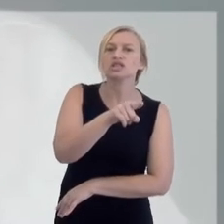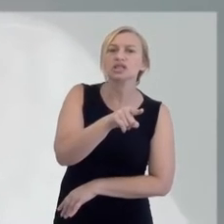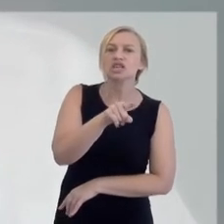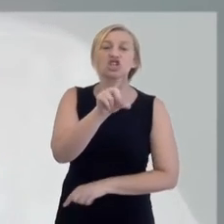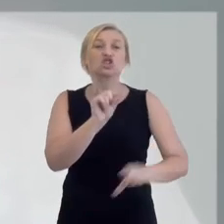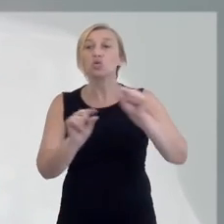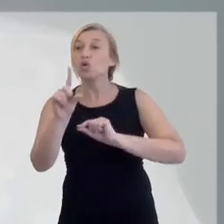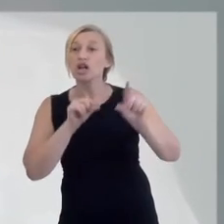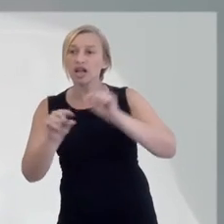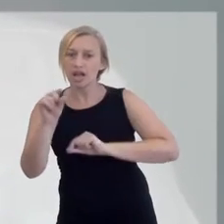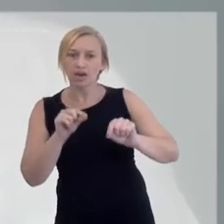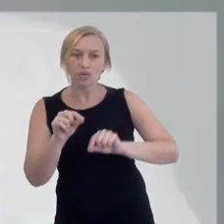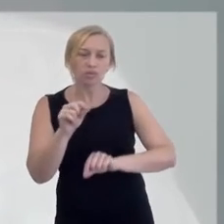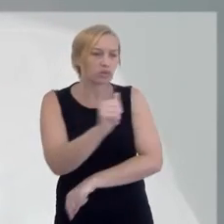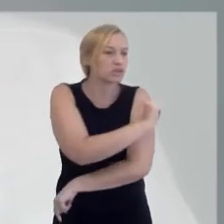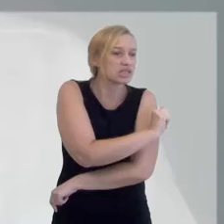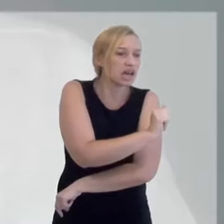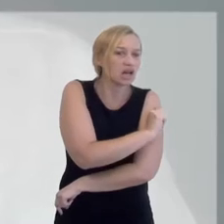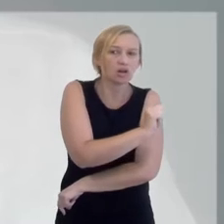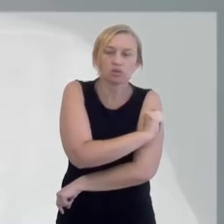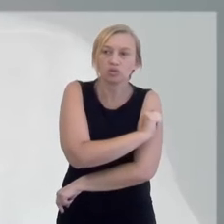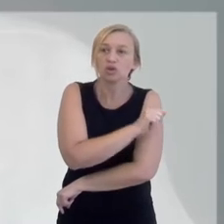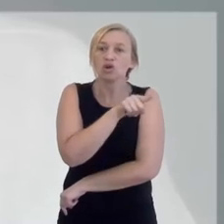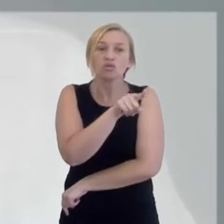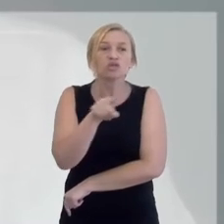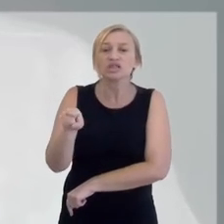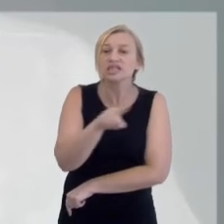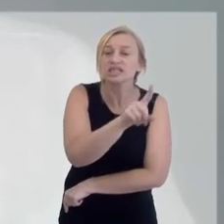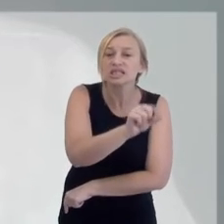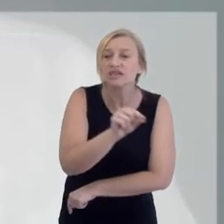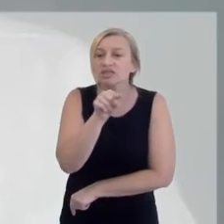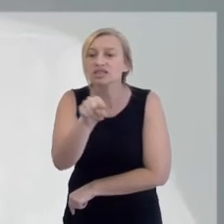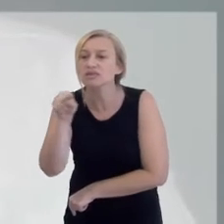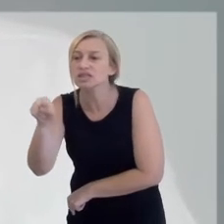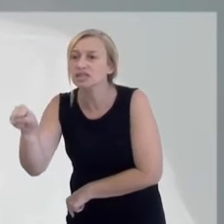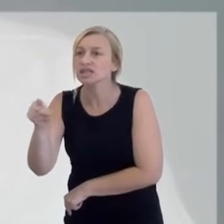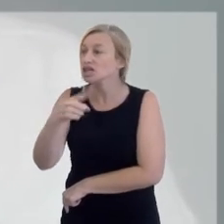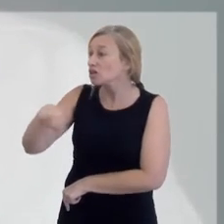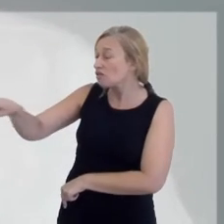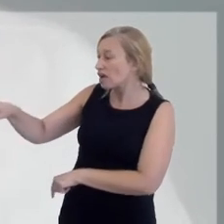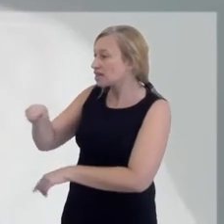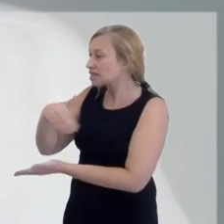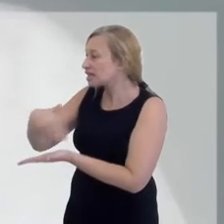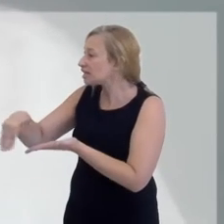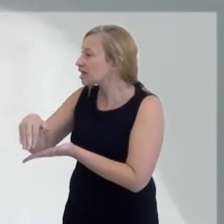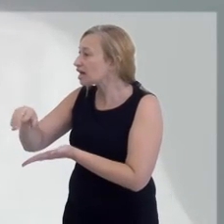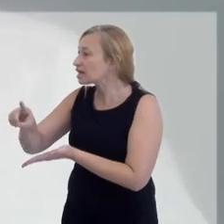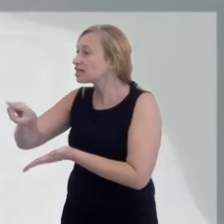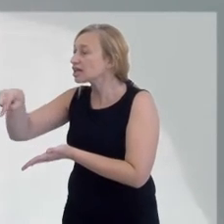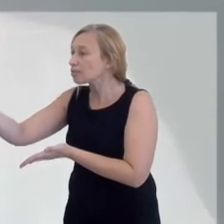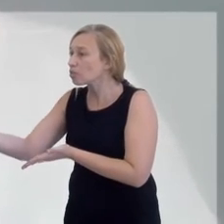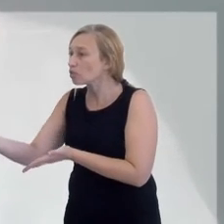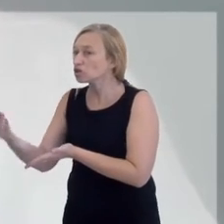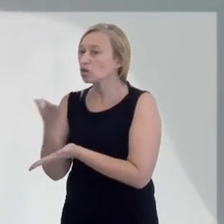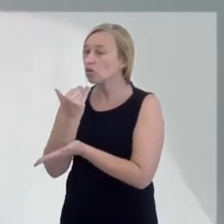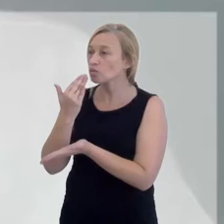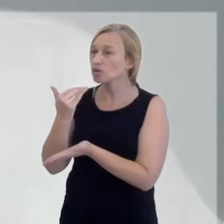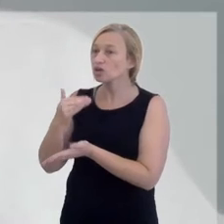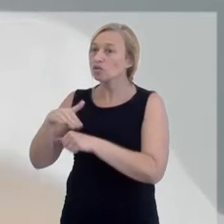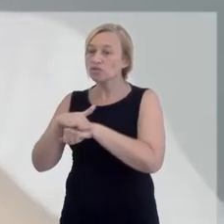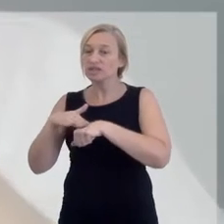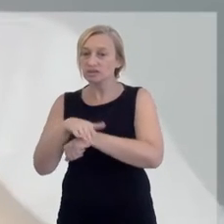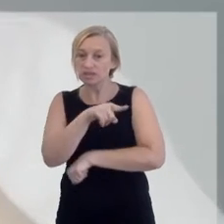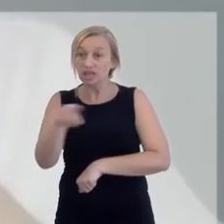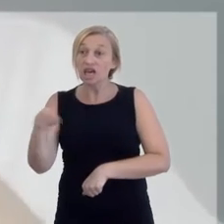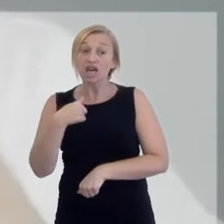vem você, na hora da merenda vocês vão lá na secretaria que eu quero falar com vocês. E